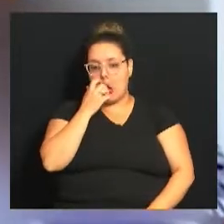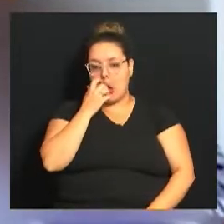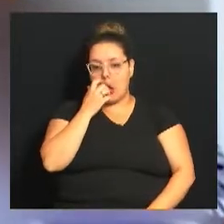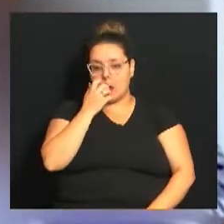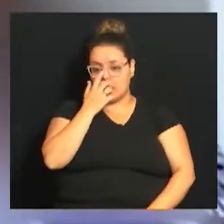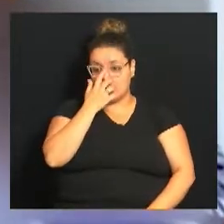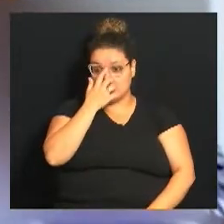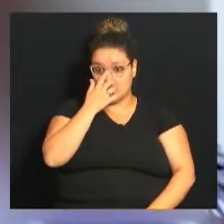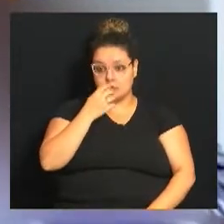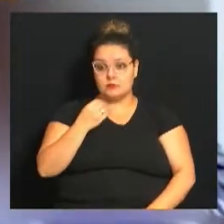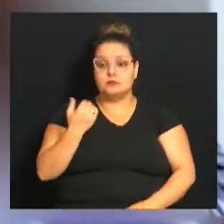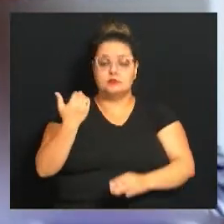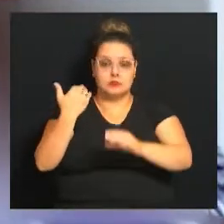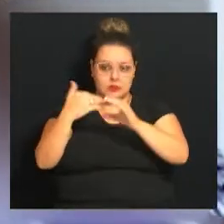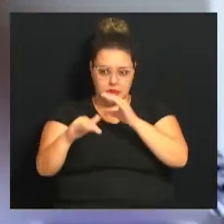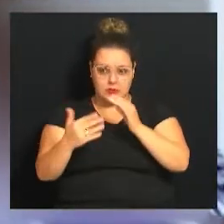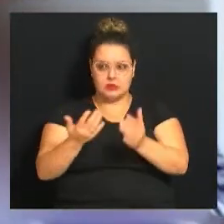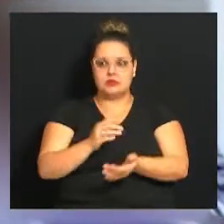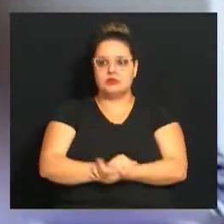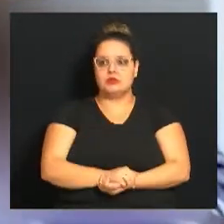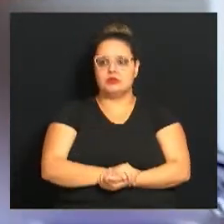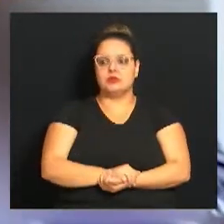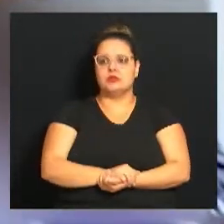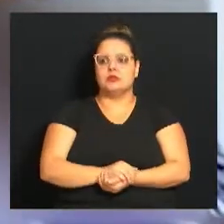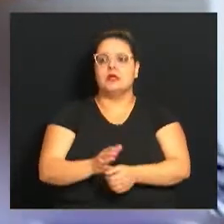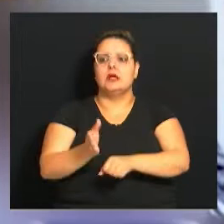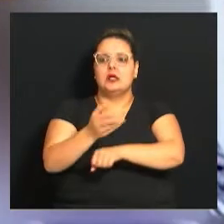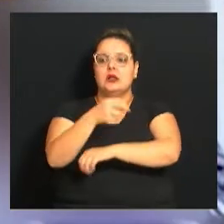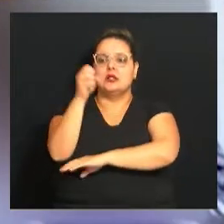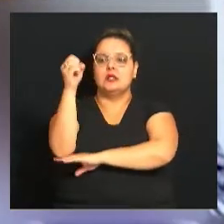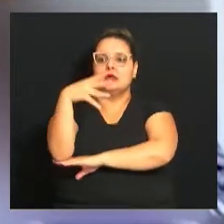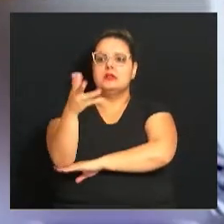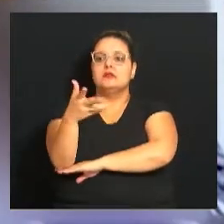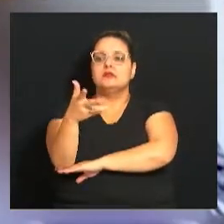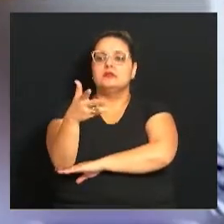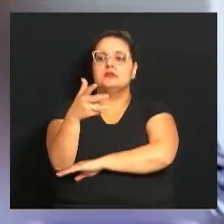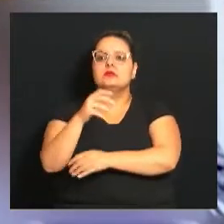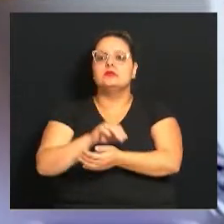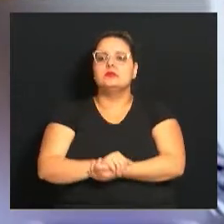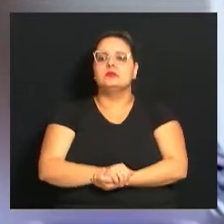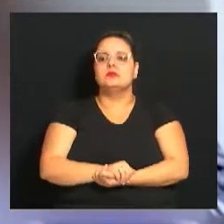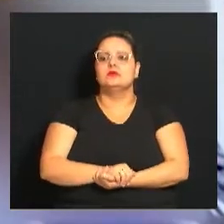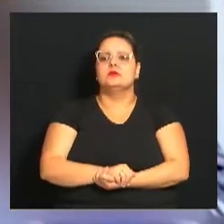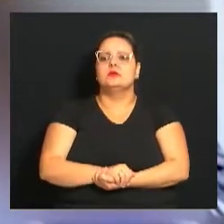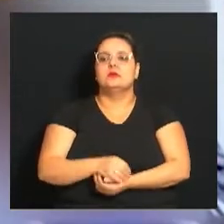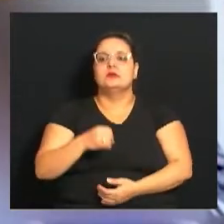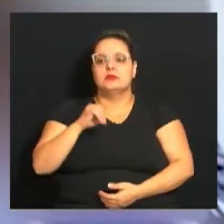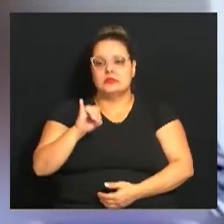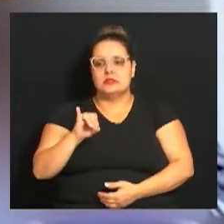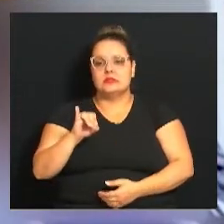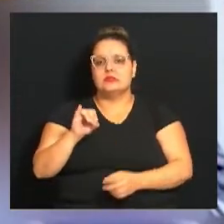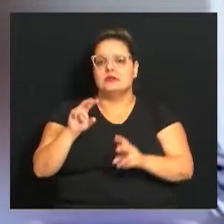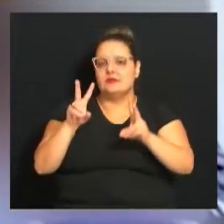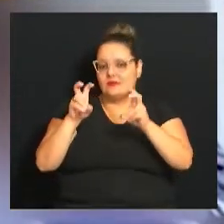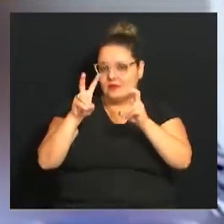de enviar, antes de ligar um radar, se você for multado, você vai